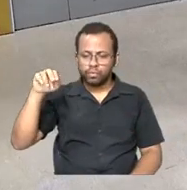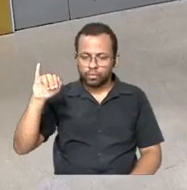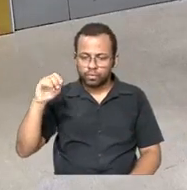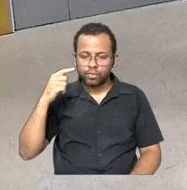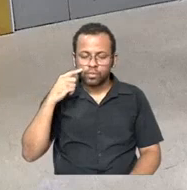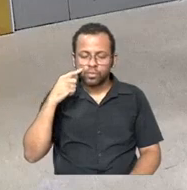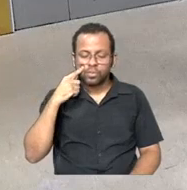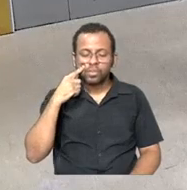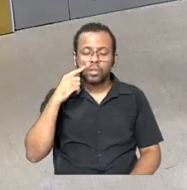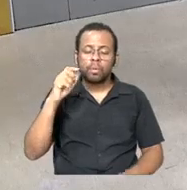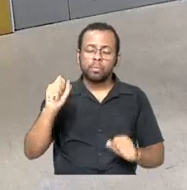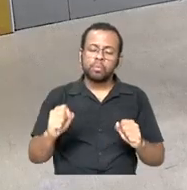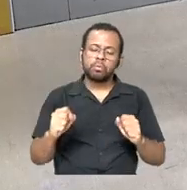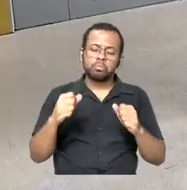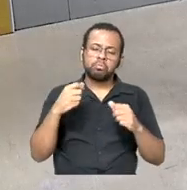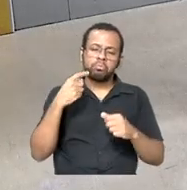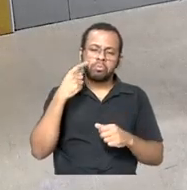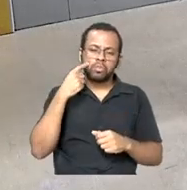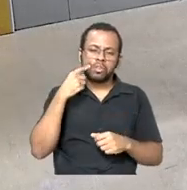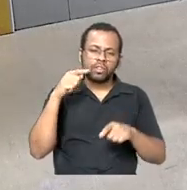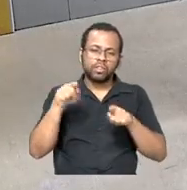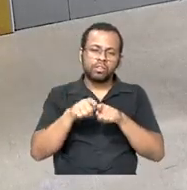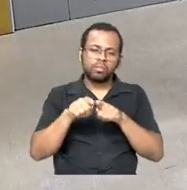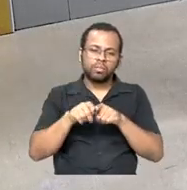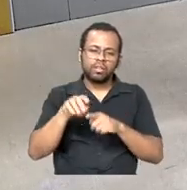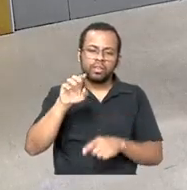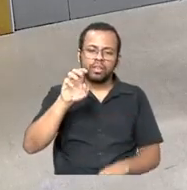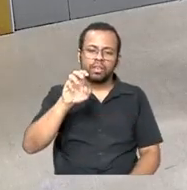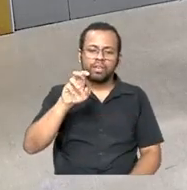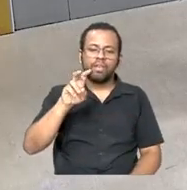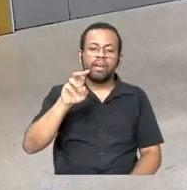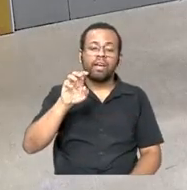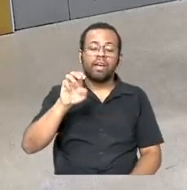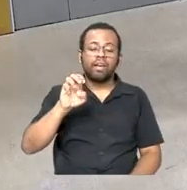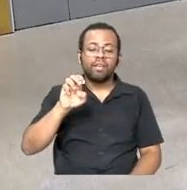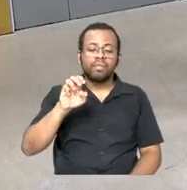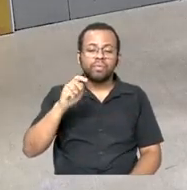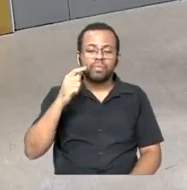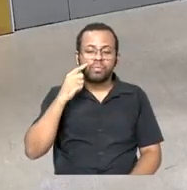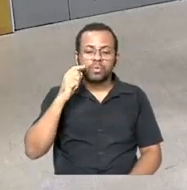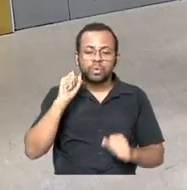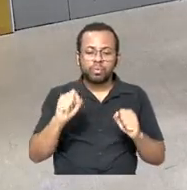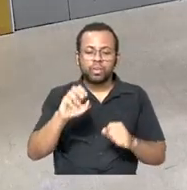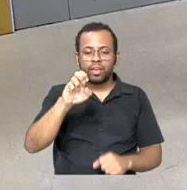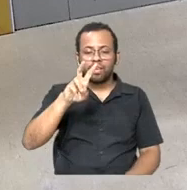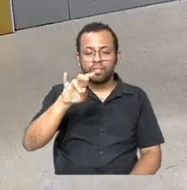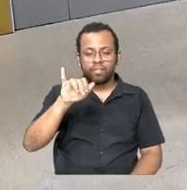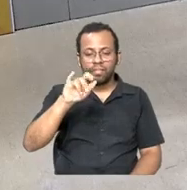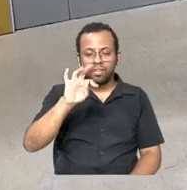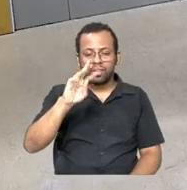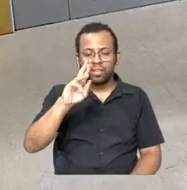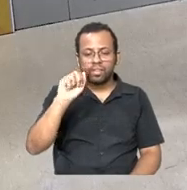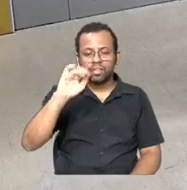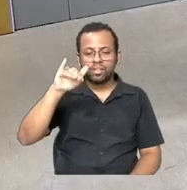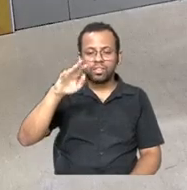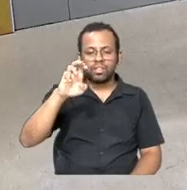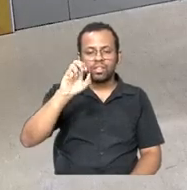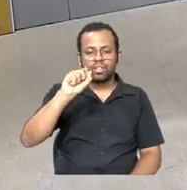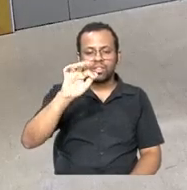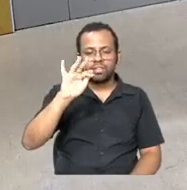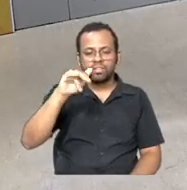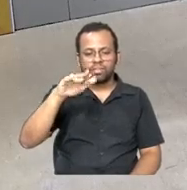para você também seguir segue Eve decoração e trajes finos veste aqui com toda classe elegância